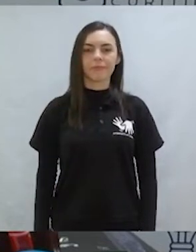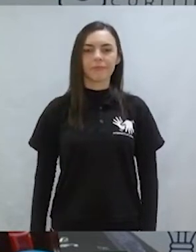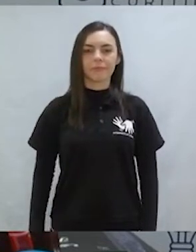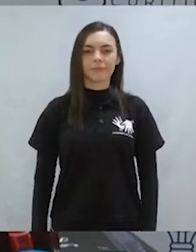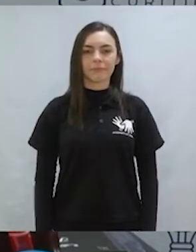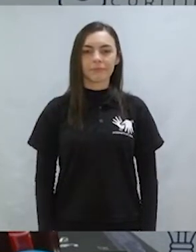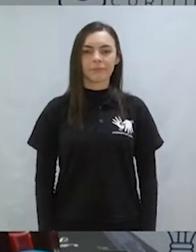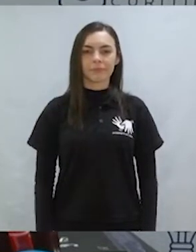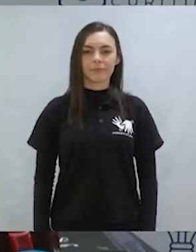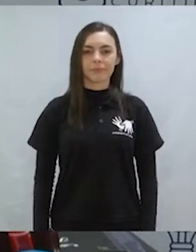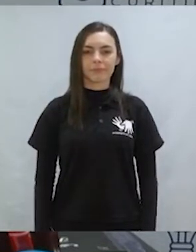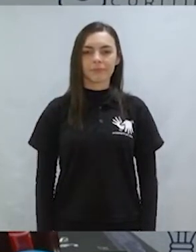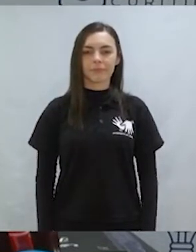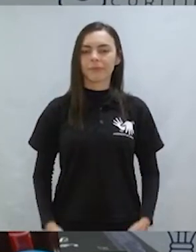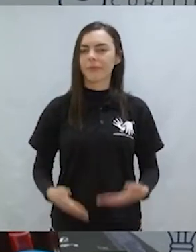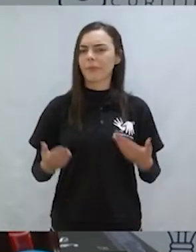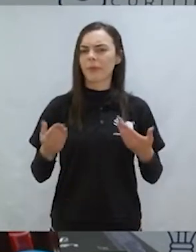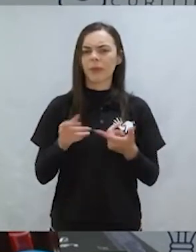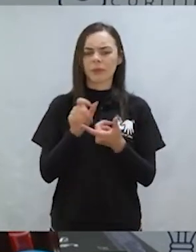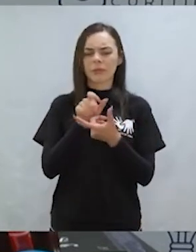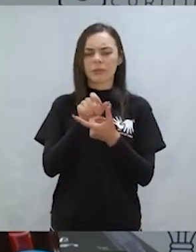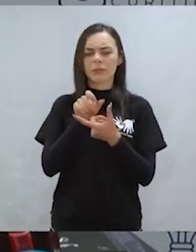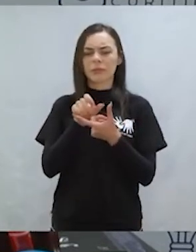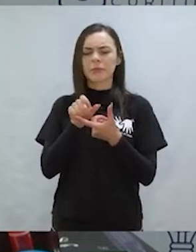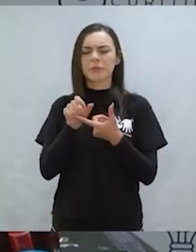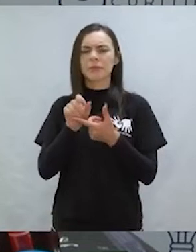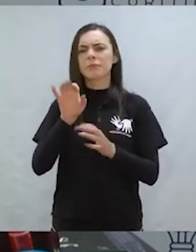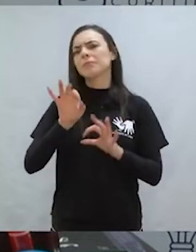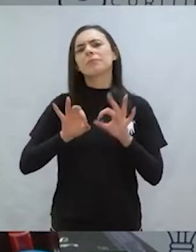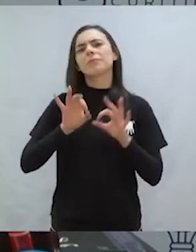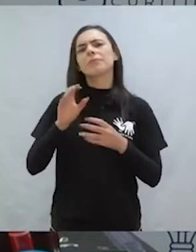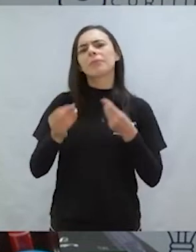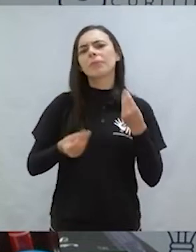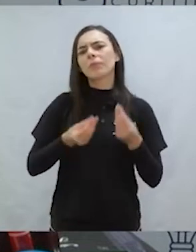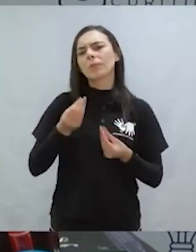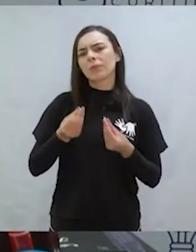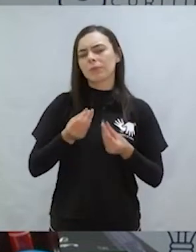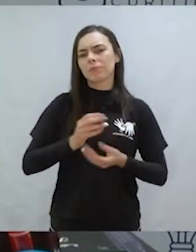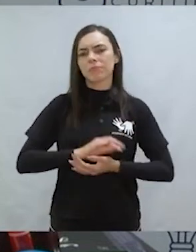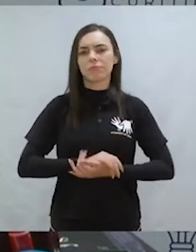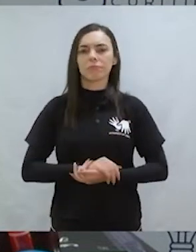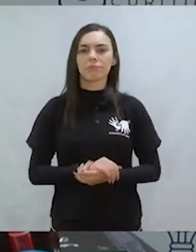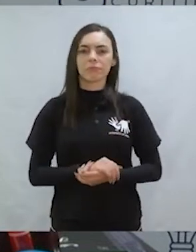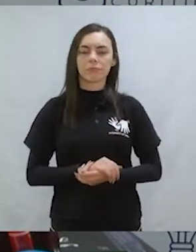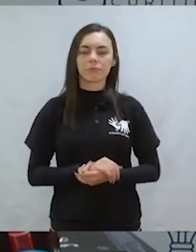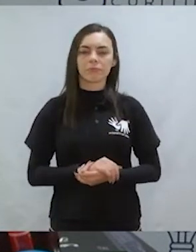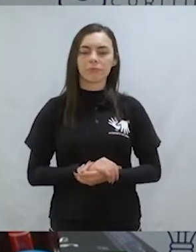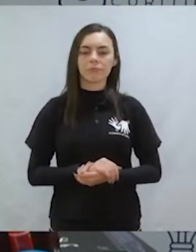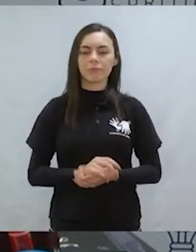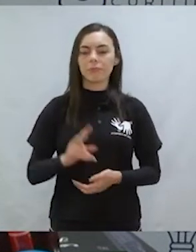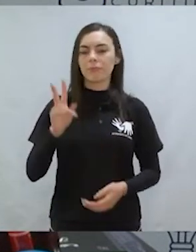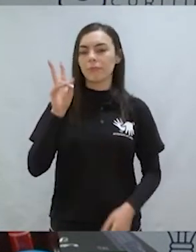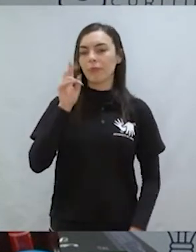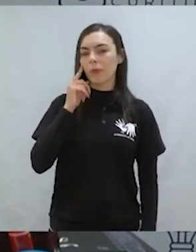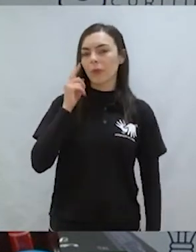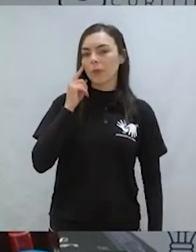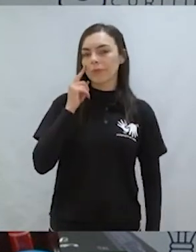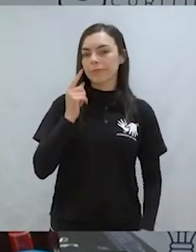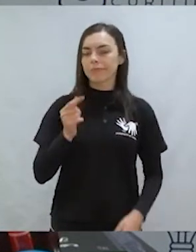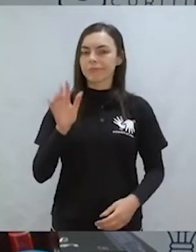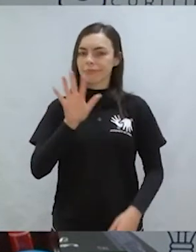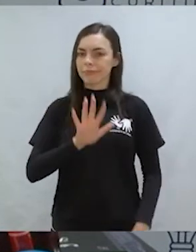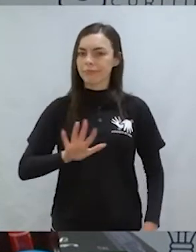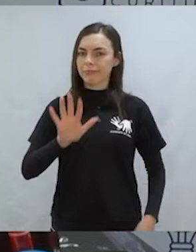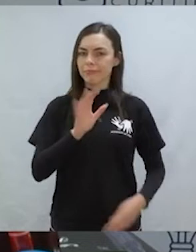baleia. E como que eu separo as sílabas dessa palavra? Baleia. Ó, a